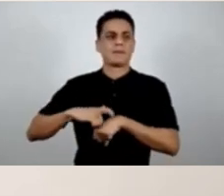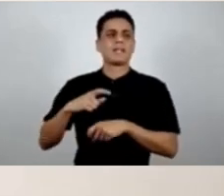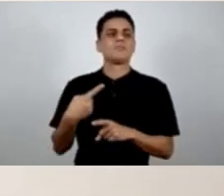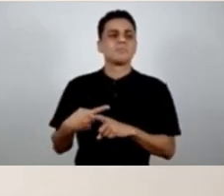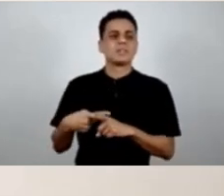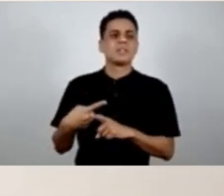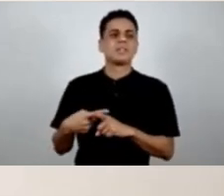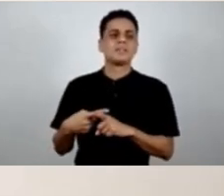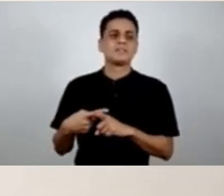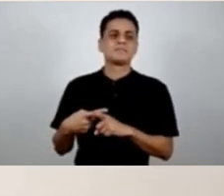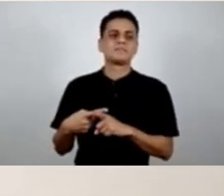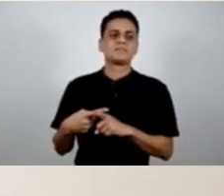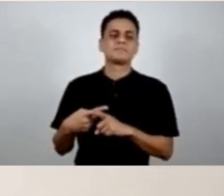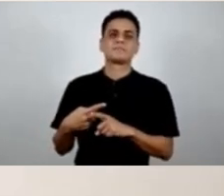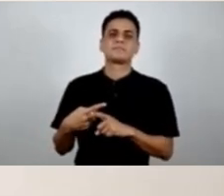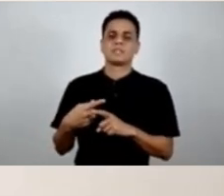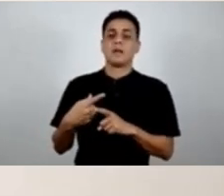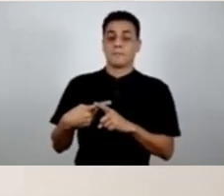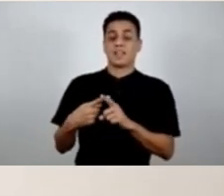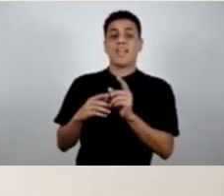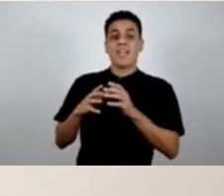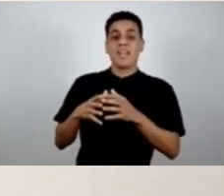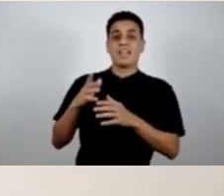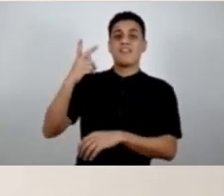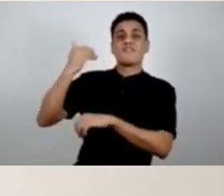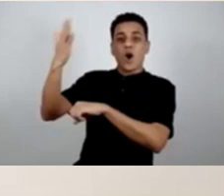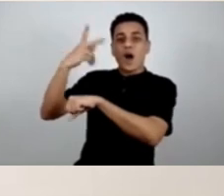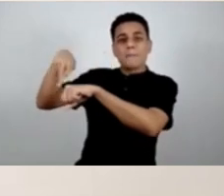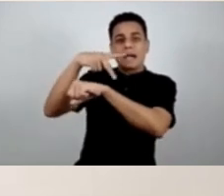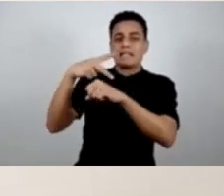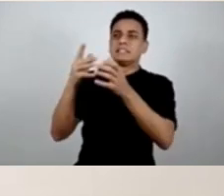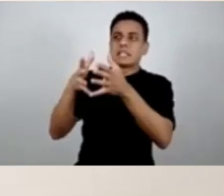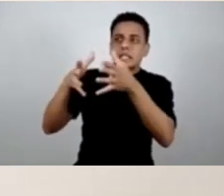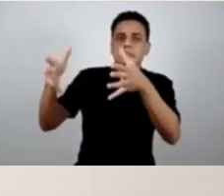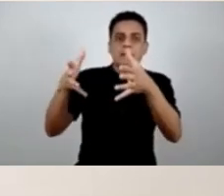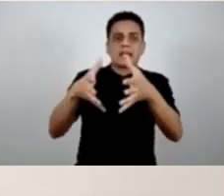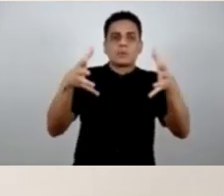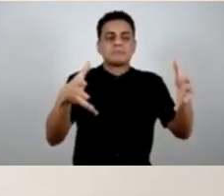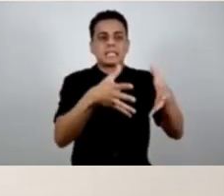existia um crescimento das coproduções internacionais, né? O fato